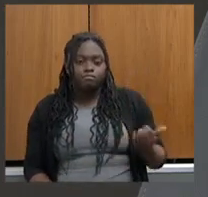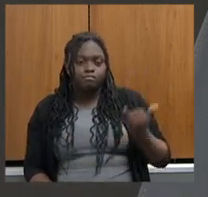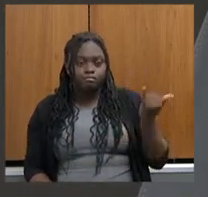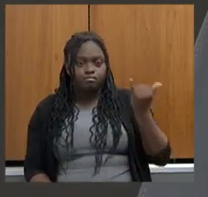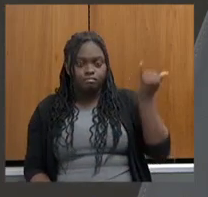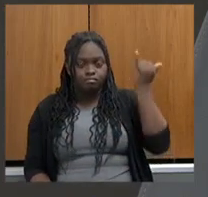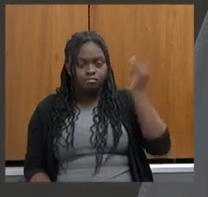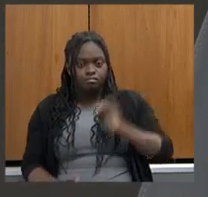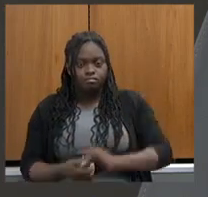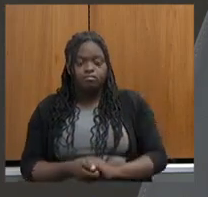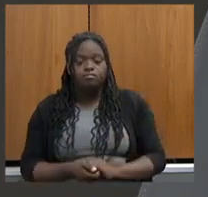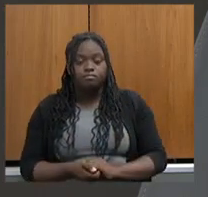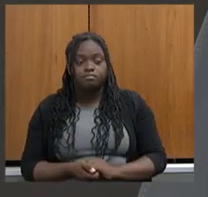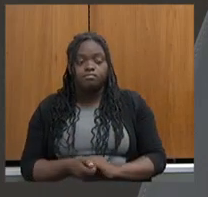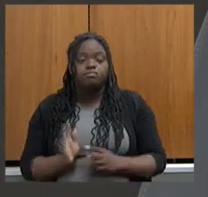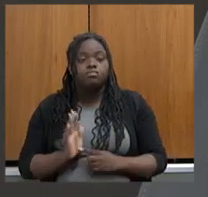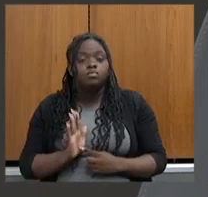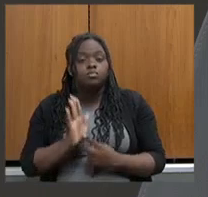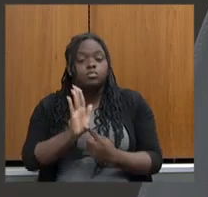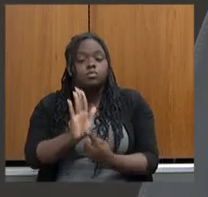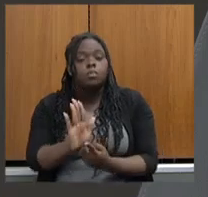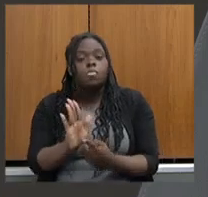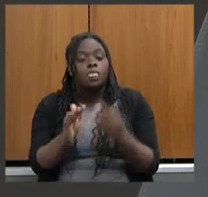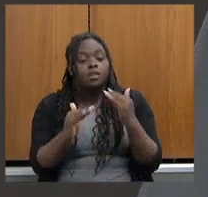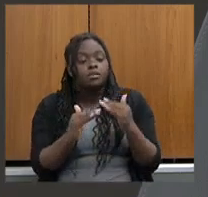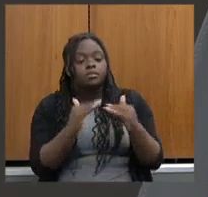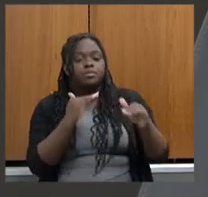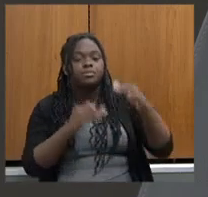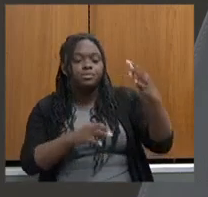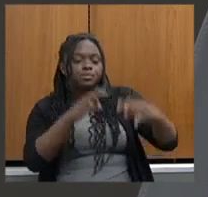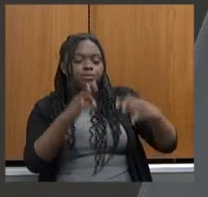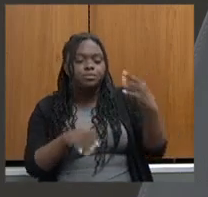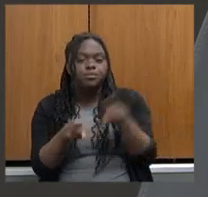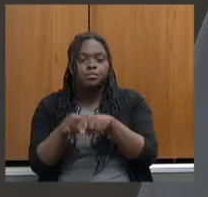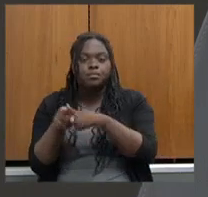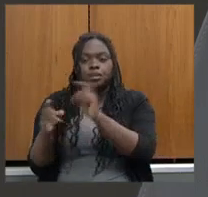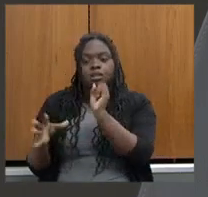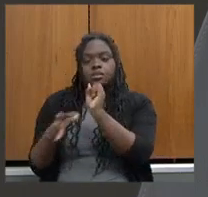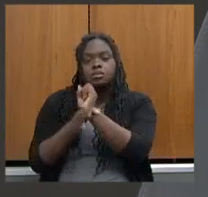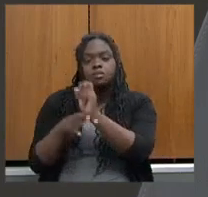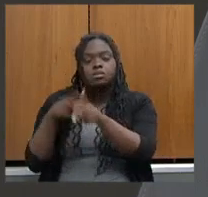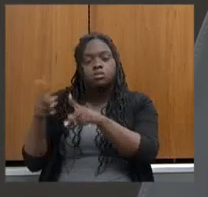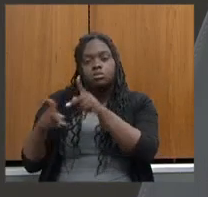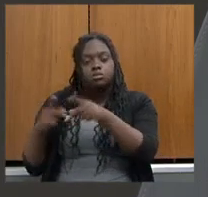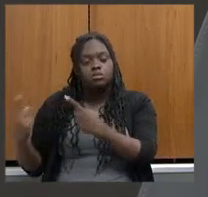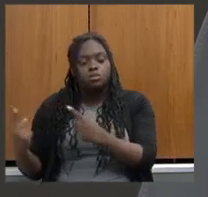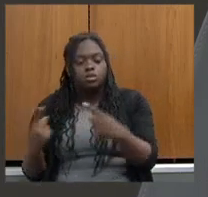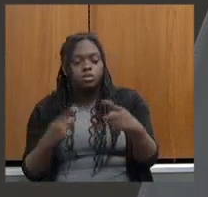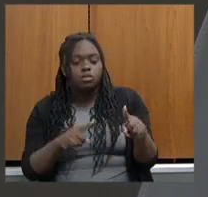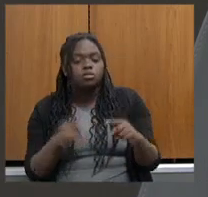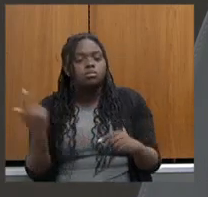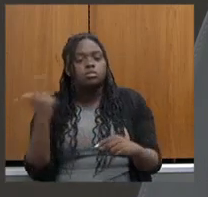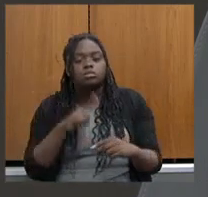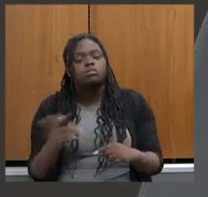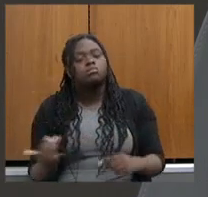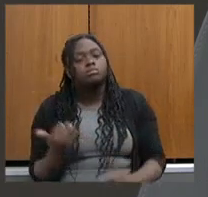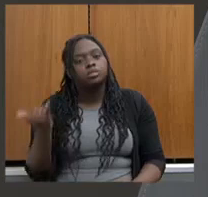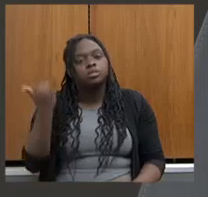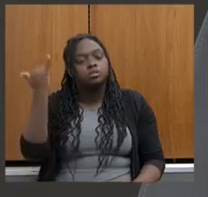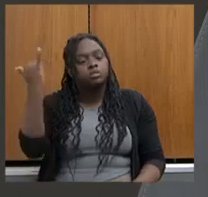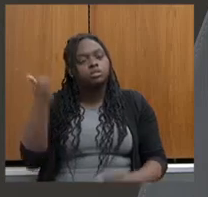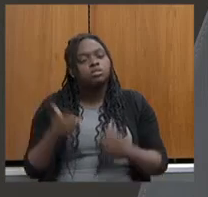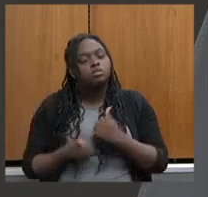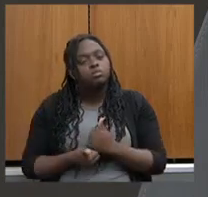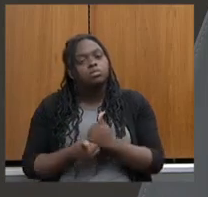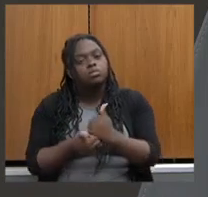assim tendo em vista que a imparcialidade do Judiciário e a segurança do Povo contra o arbide estatal são garantias indispensáveis conto